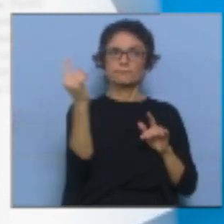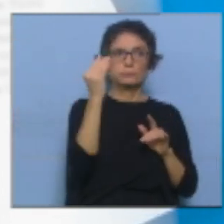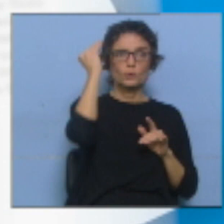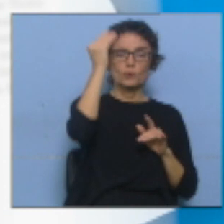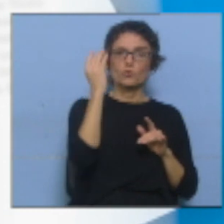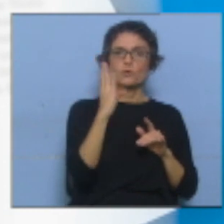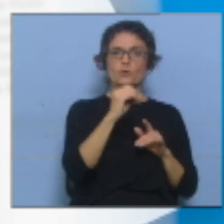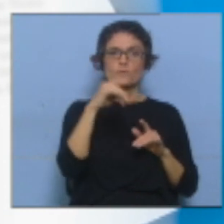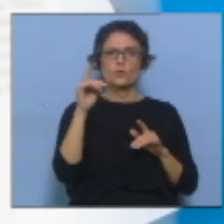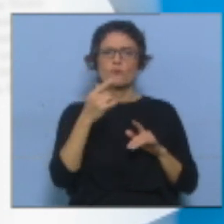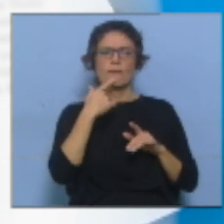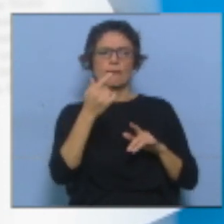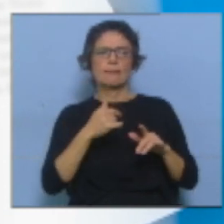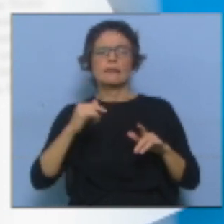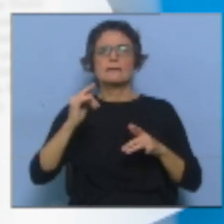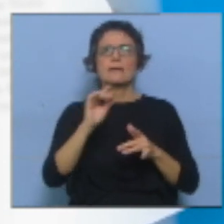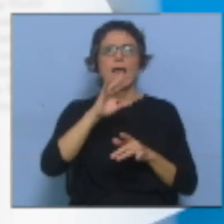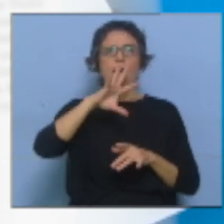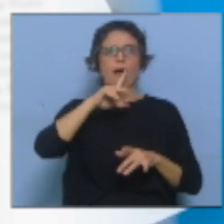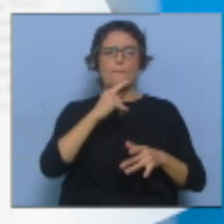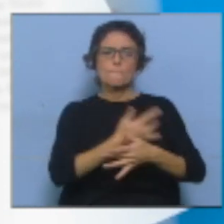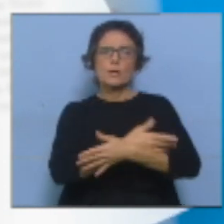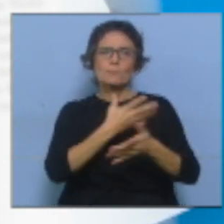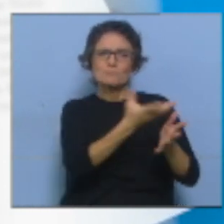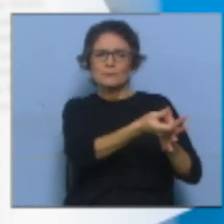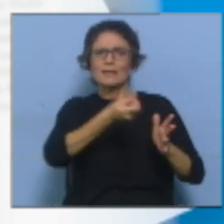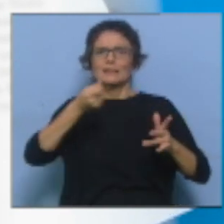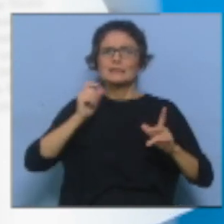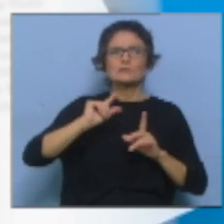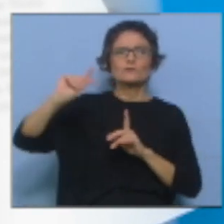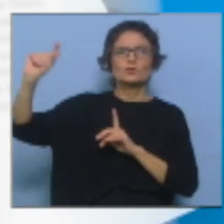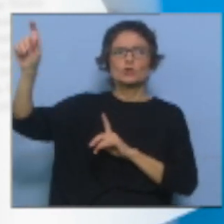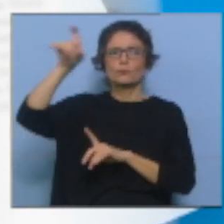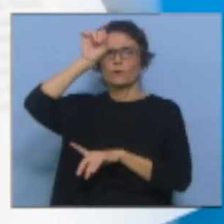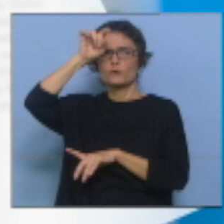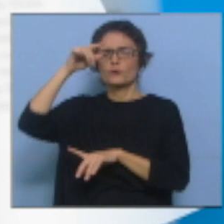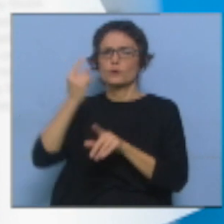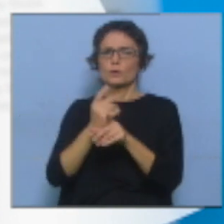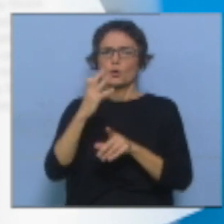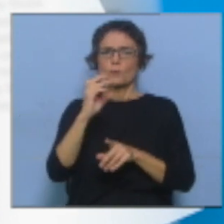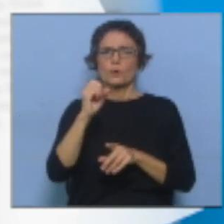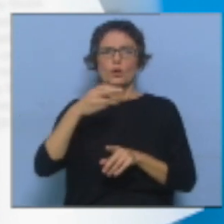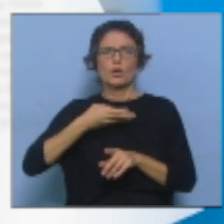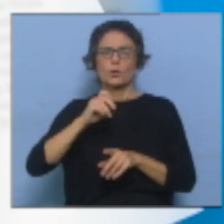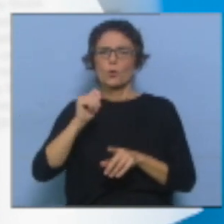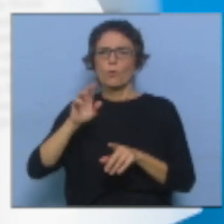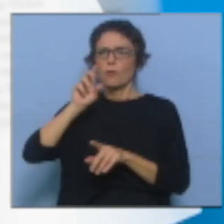e foge para o Egito e fica lá até que eu te diga, pois Herodes vai procurar o menino para o matar.